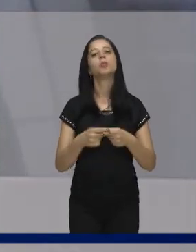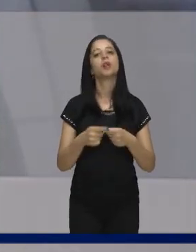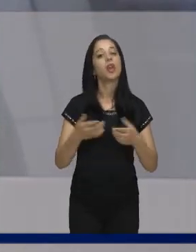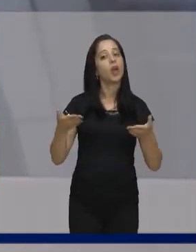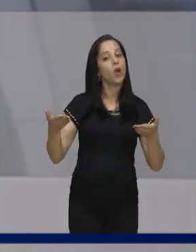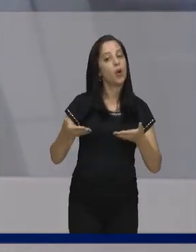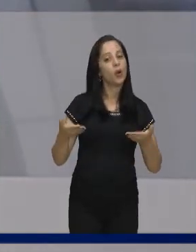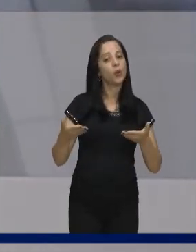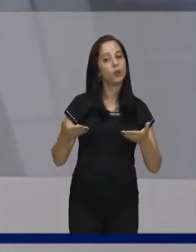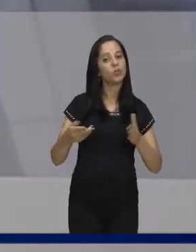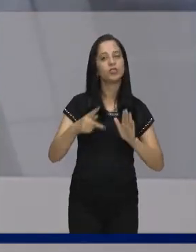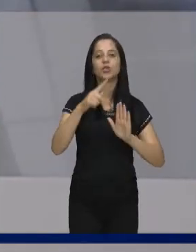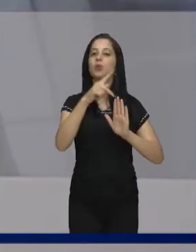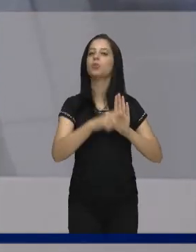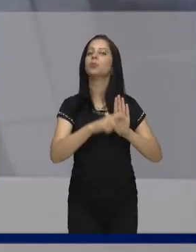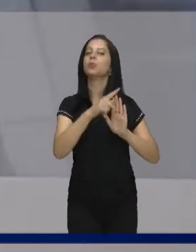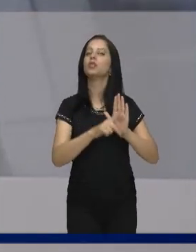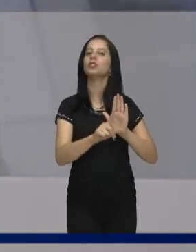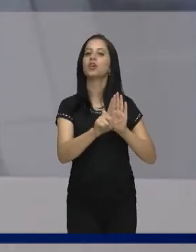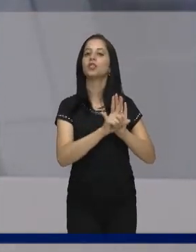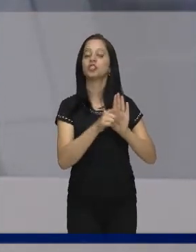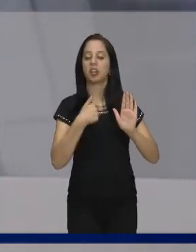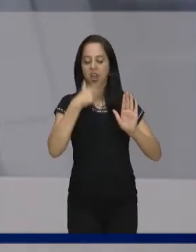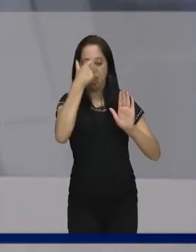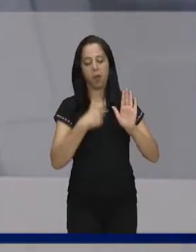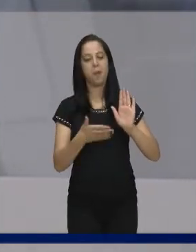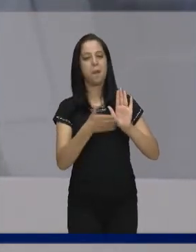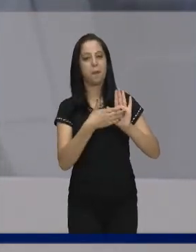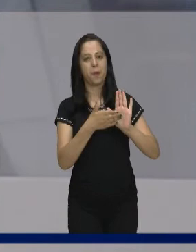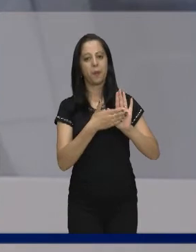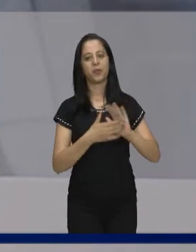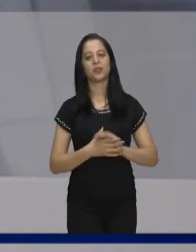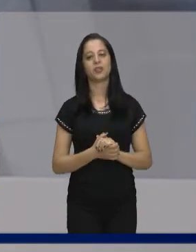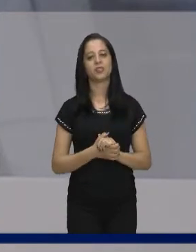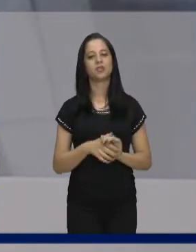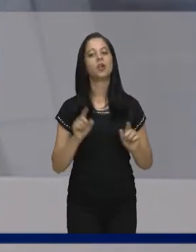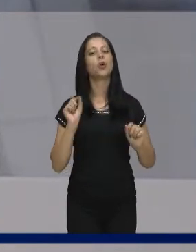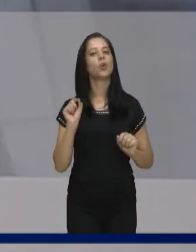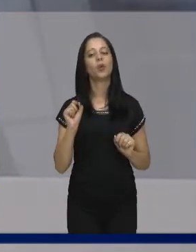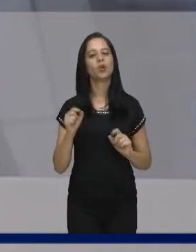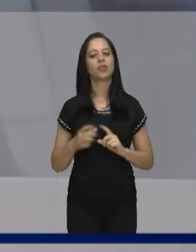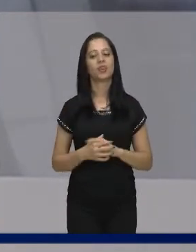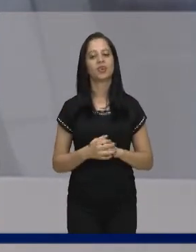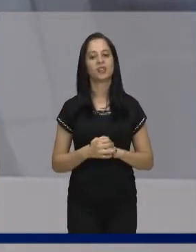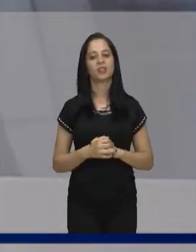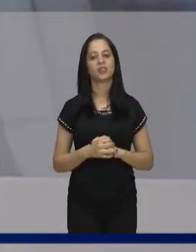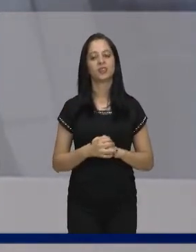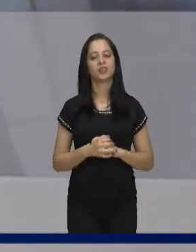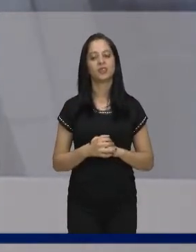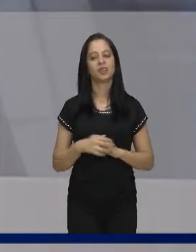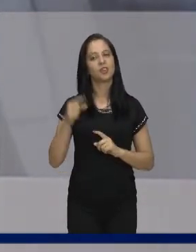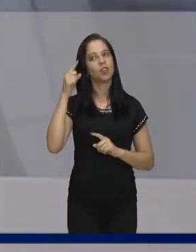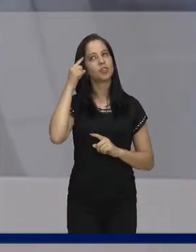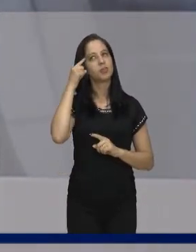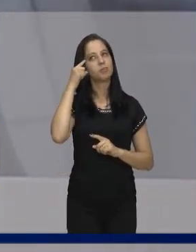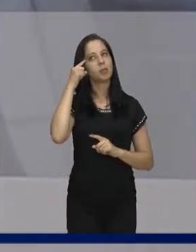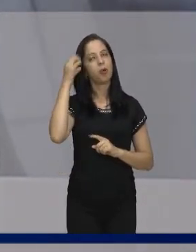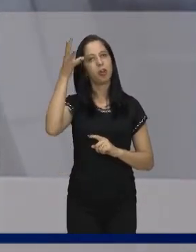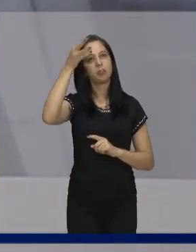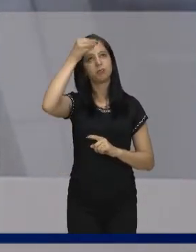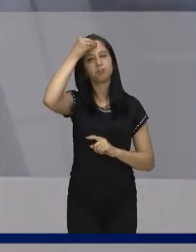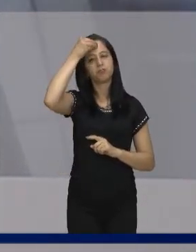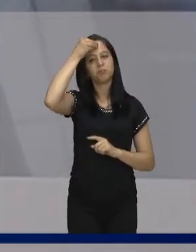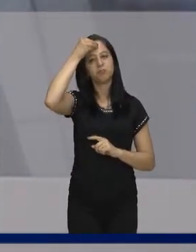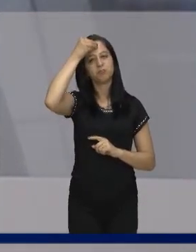através desse projeto de lei que eu propus, perpetuar na nossa memória